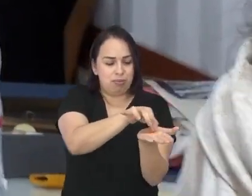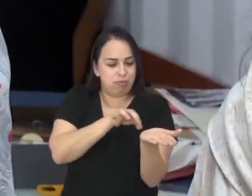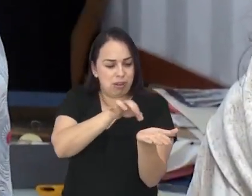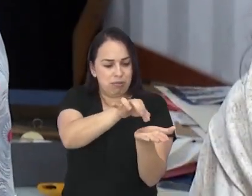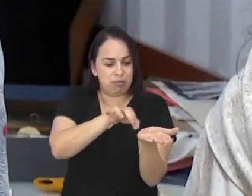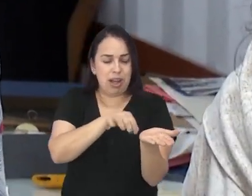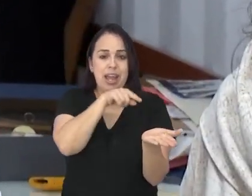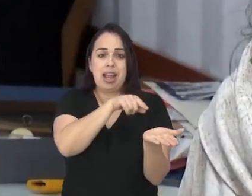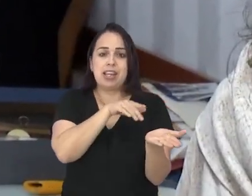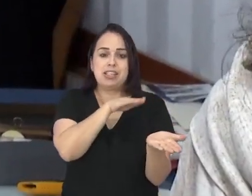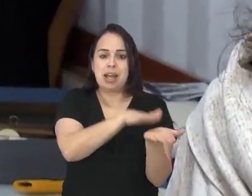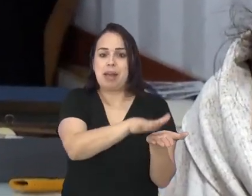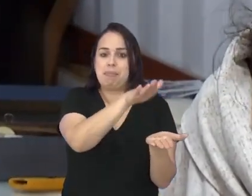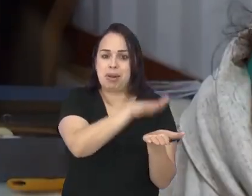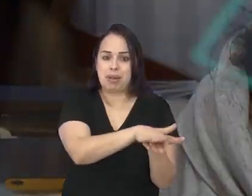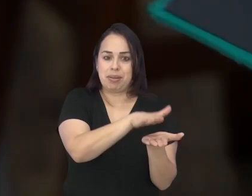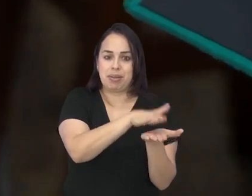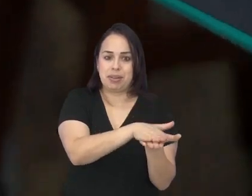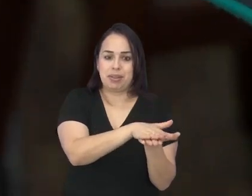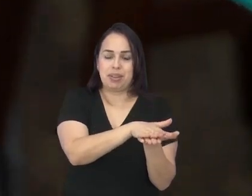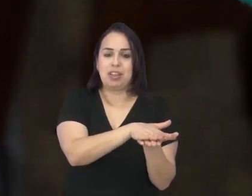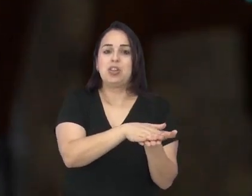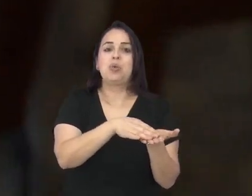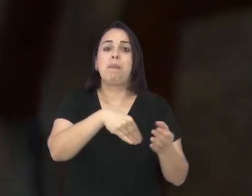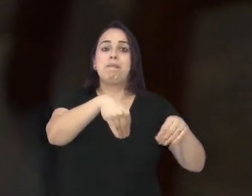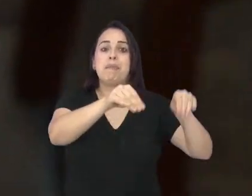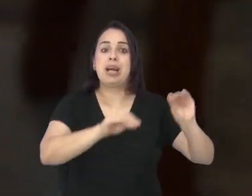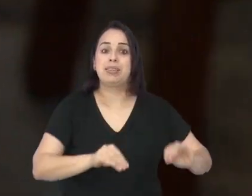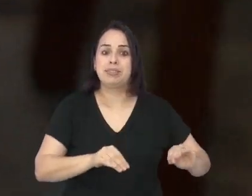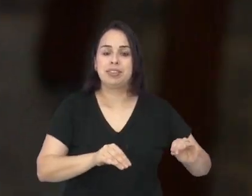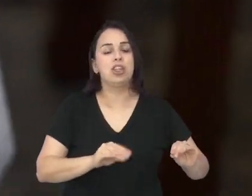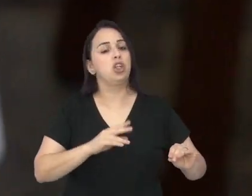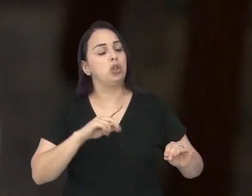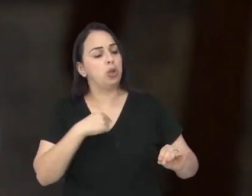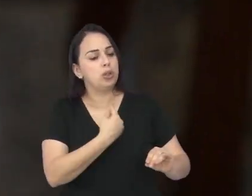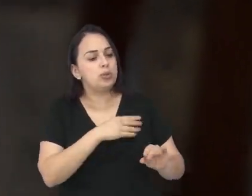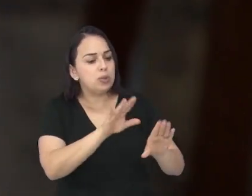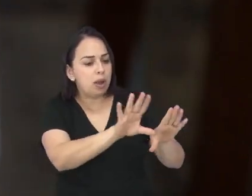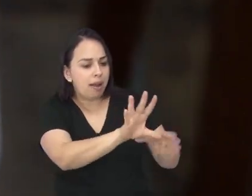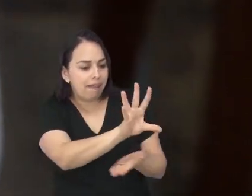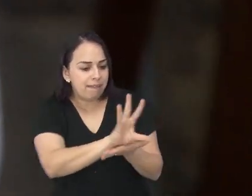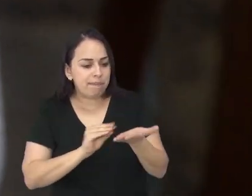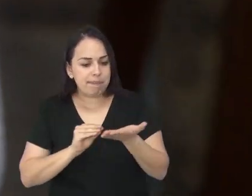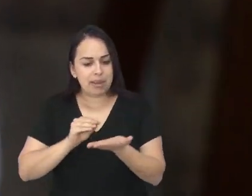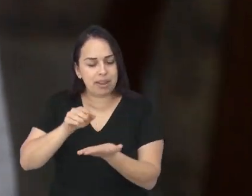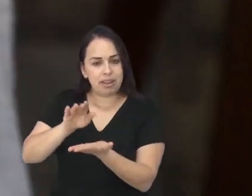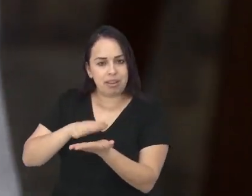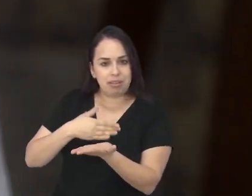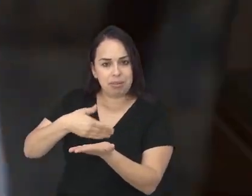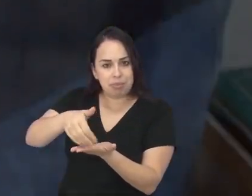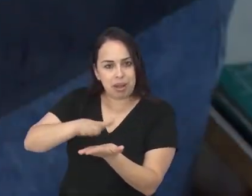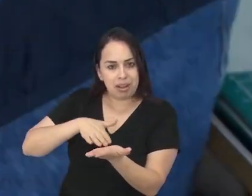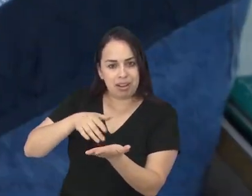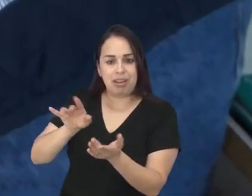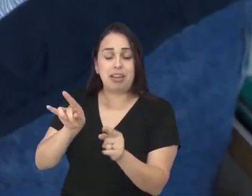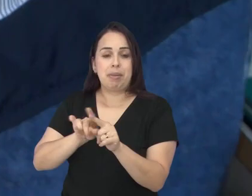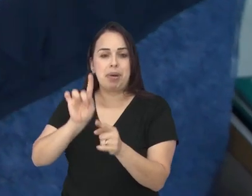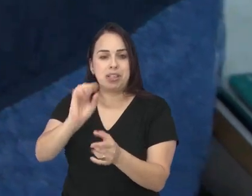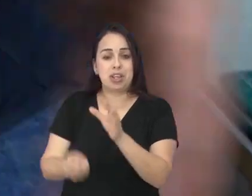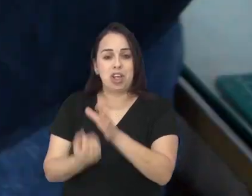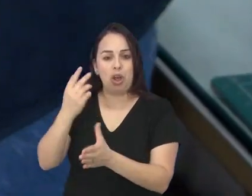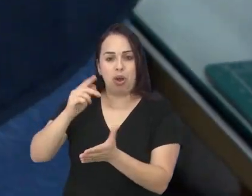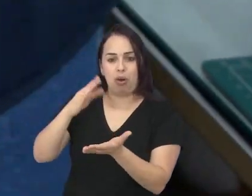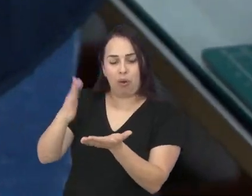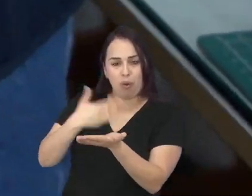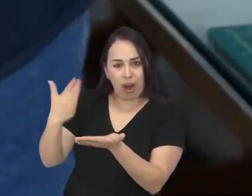eles imprimiram gravuras em tecido. E nós usamos esse tecido para fazer os cadernos, né? Então ele